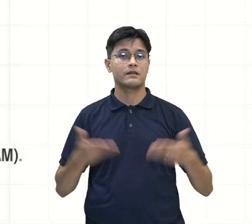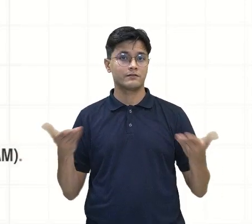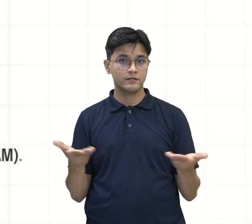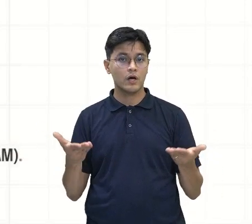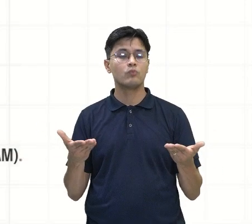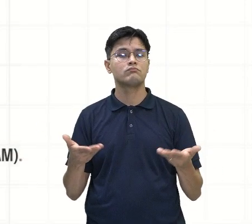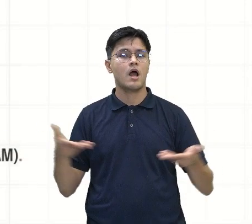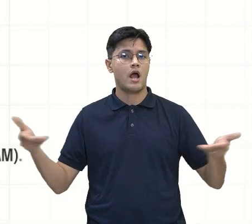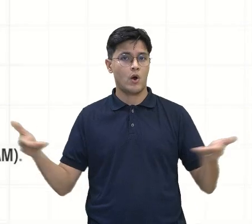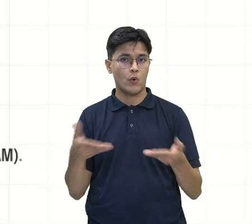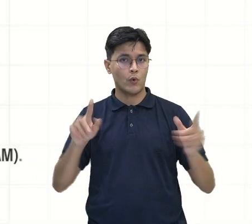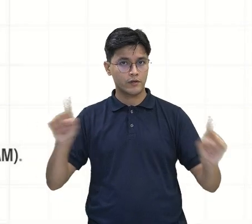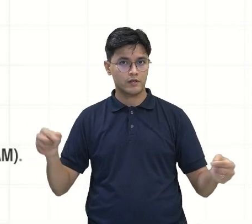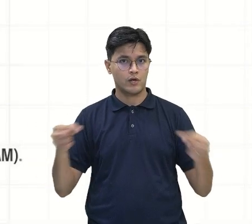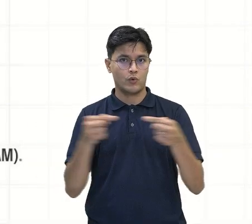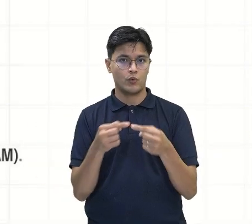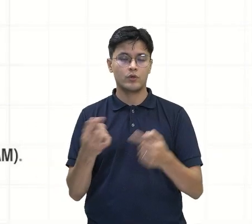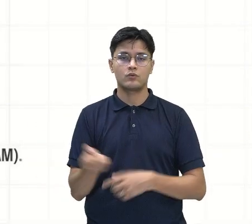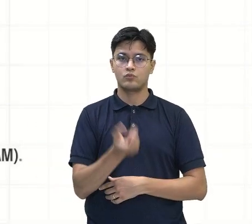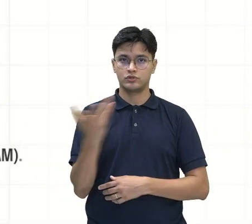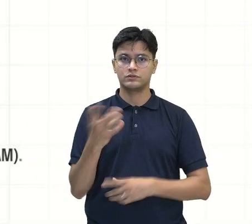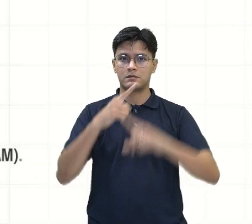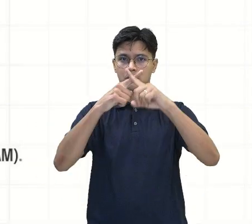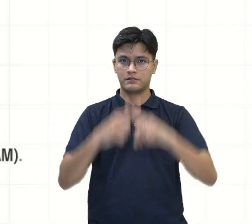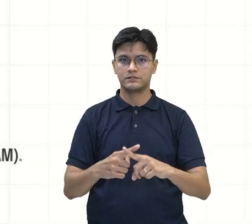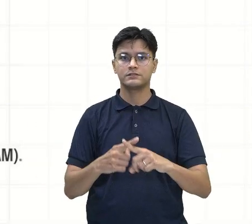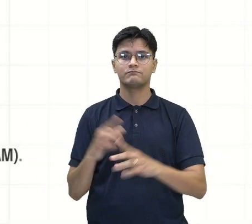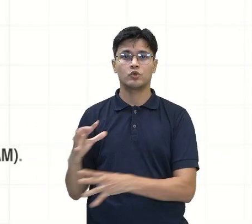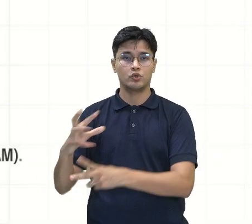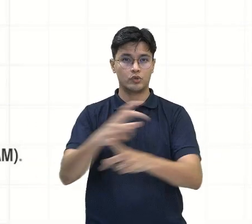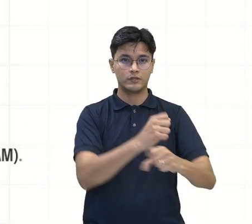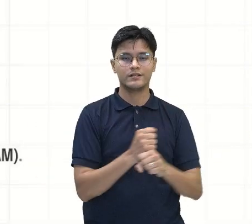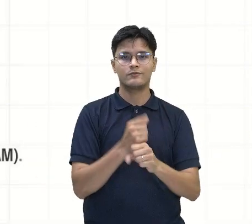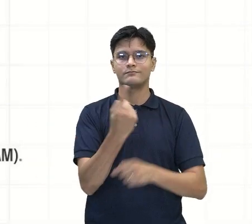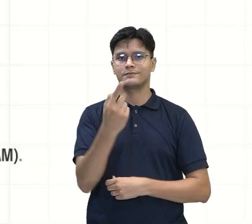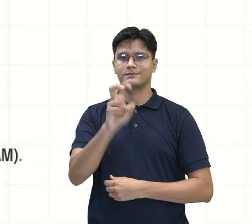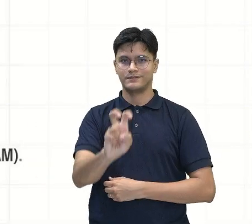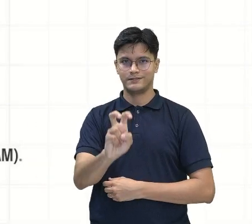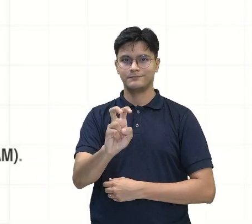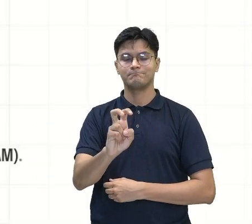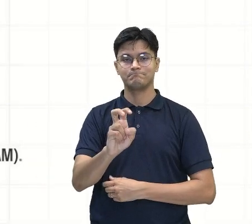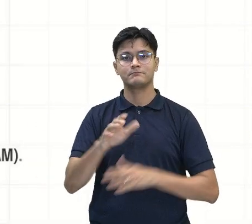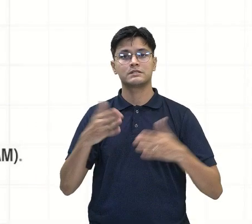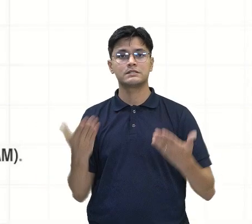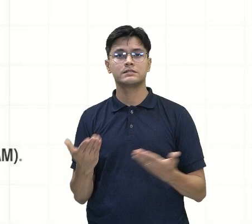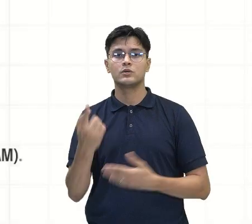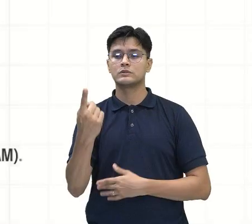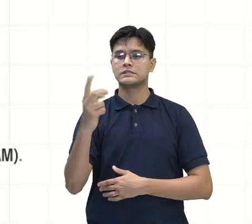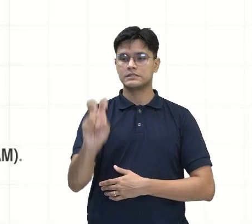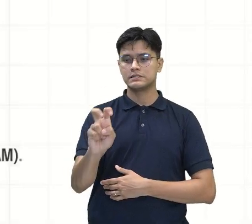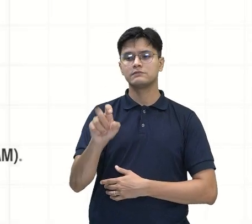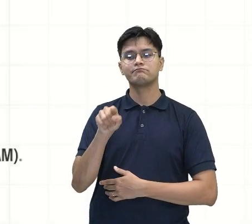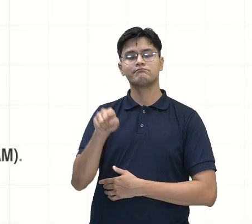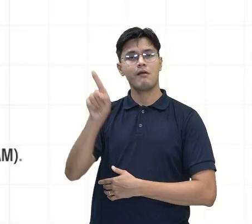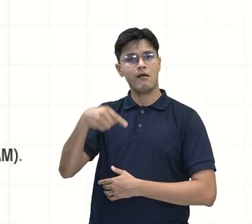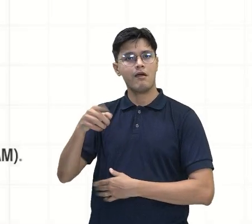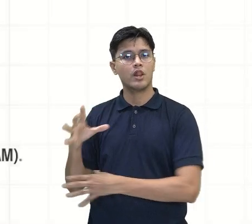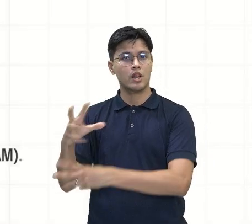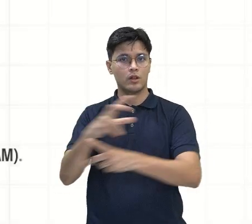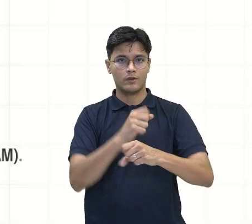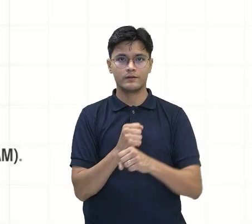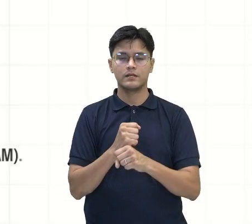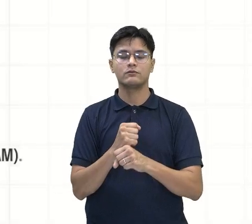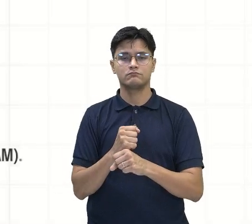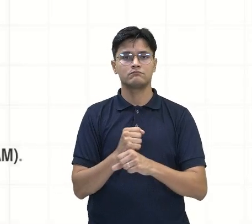o quantitativo de partidas foram 15, ok? Então, se foram 15 partidas, e ele está dizendo que a razão